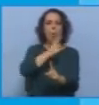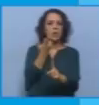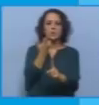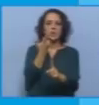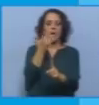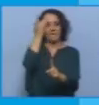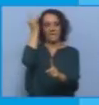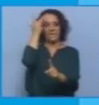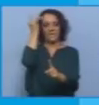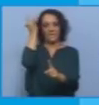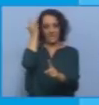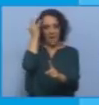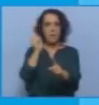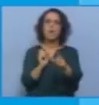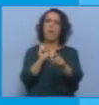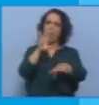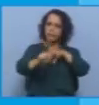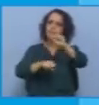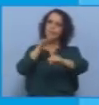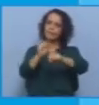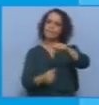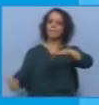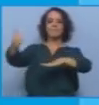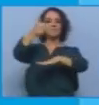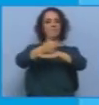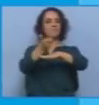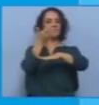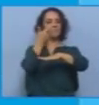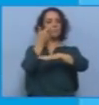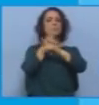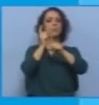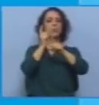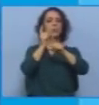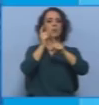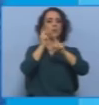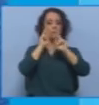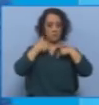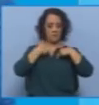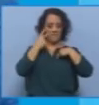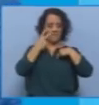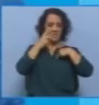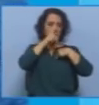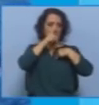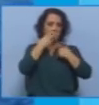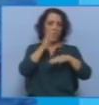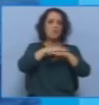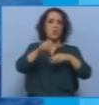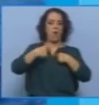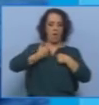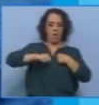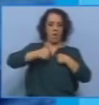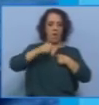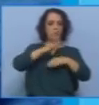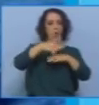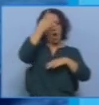do pedestal, que dá muito trabalho de subir, porque vivemos muitas vezes na nossa mentira. Achamos que nós valemos por aquilo que os outros dizem de nós, pelo dinheiro que